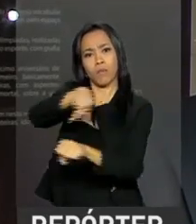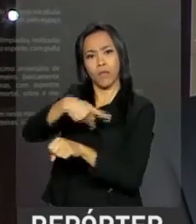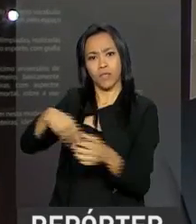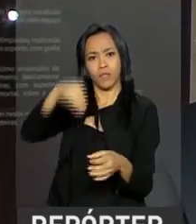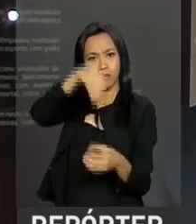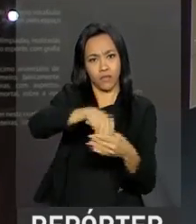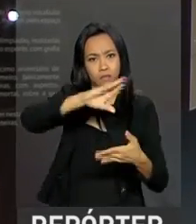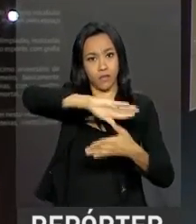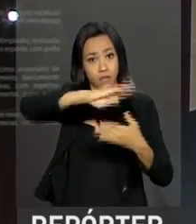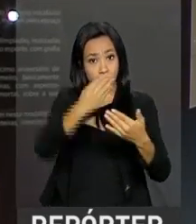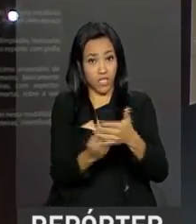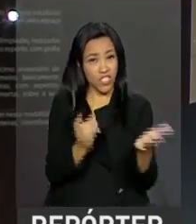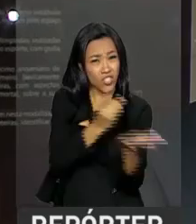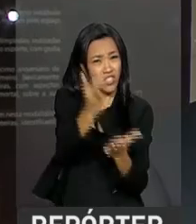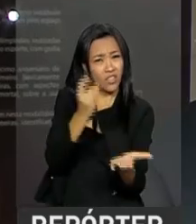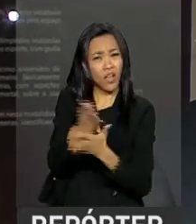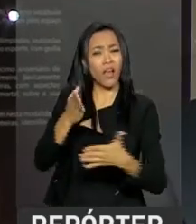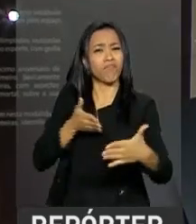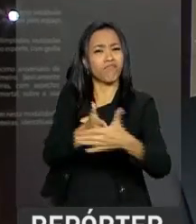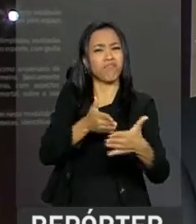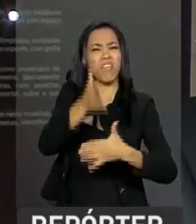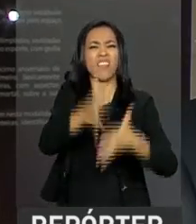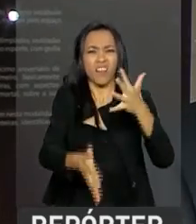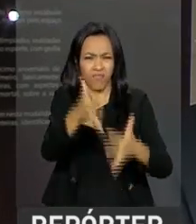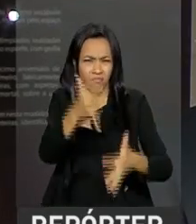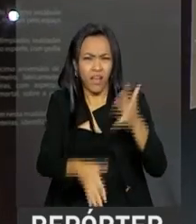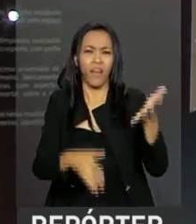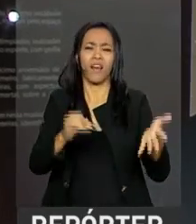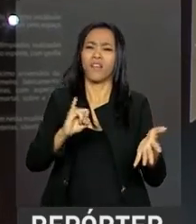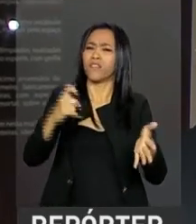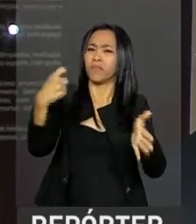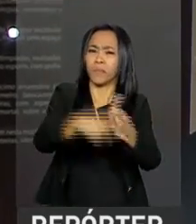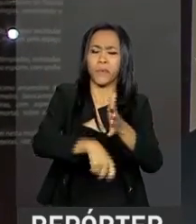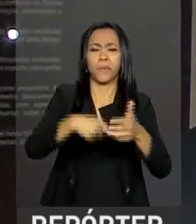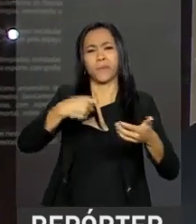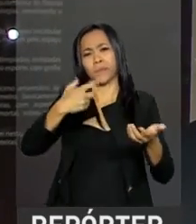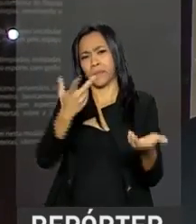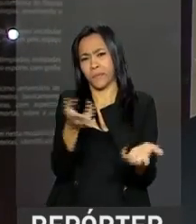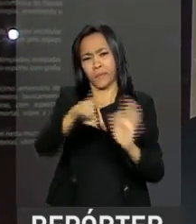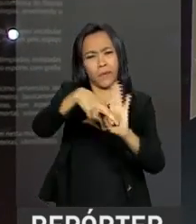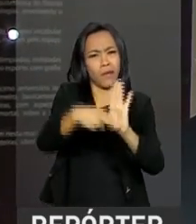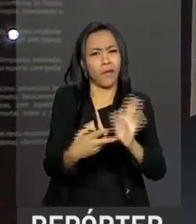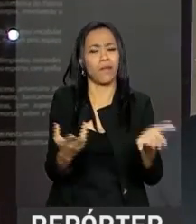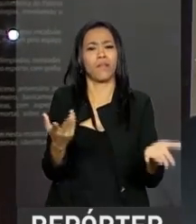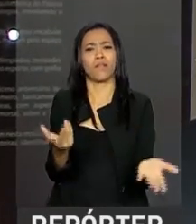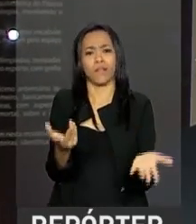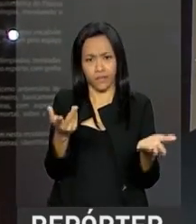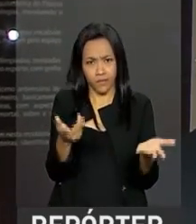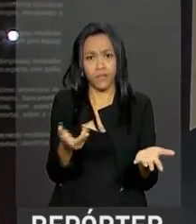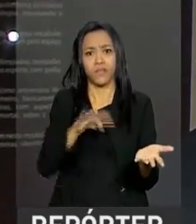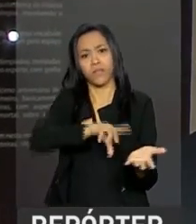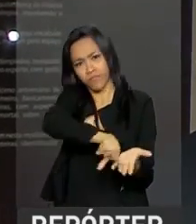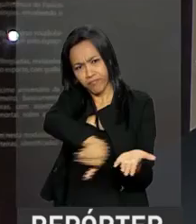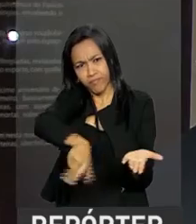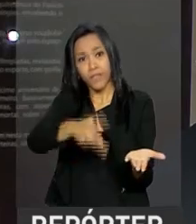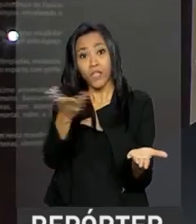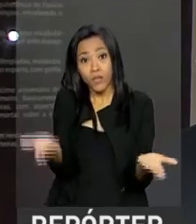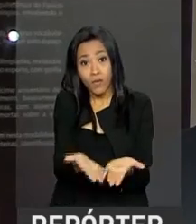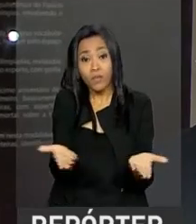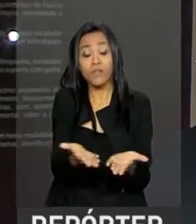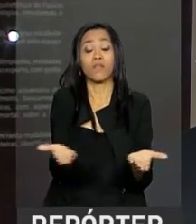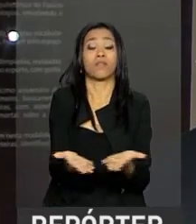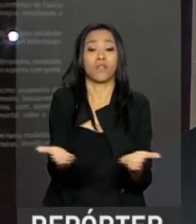eliminar as barreiras, que são barreiras tarifárias, barreiras regulatórias, barreiras fitossanitárias, que